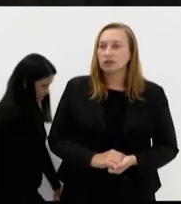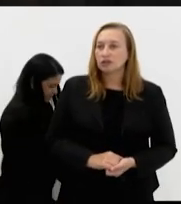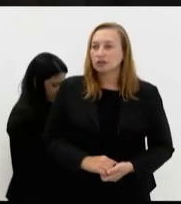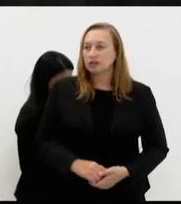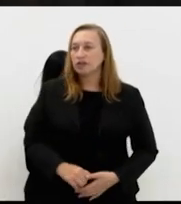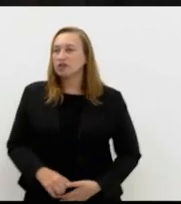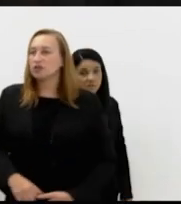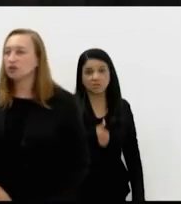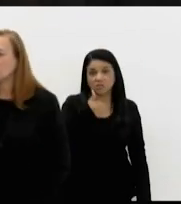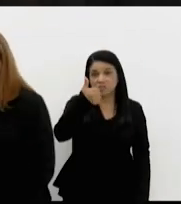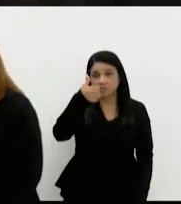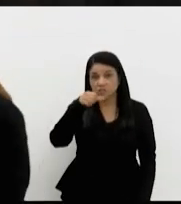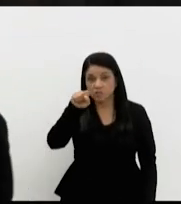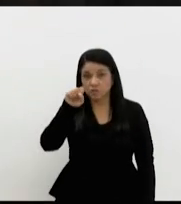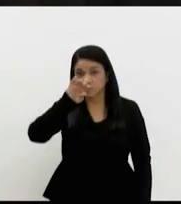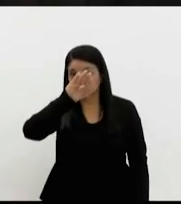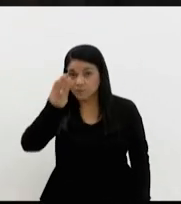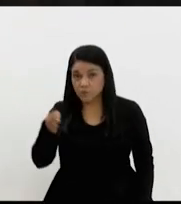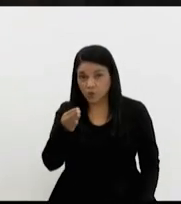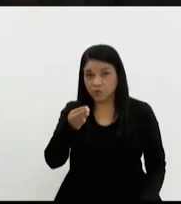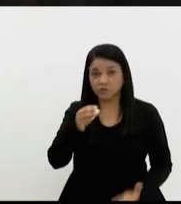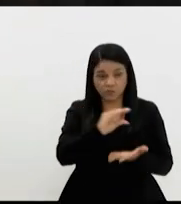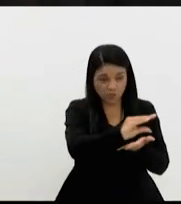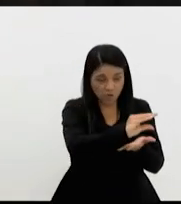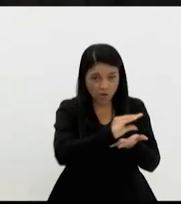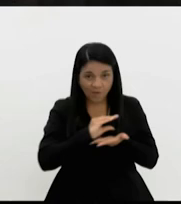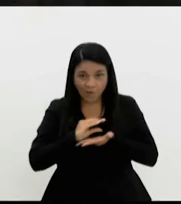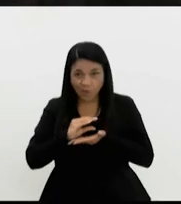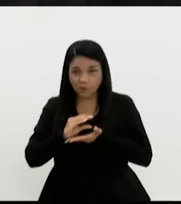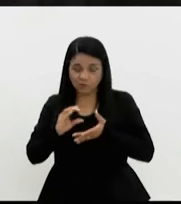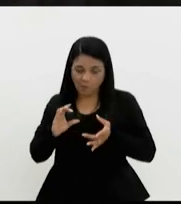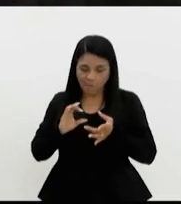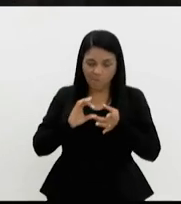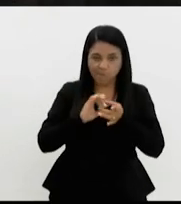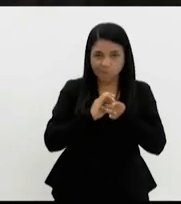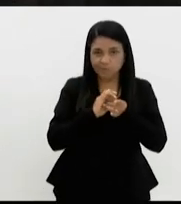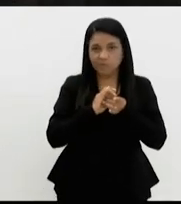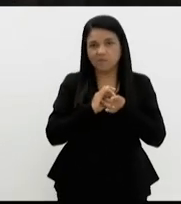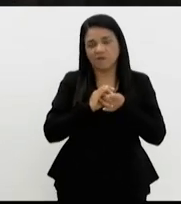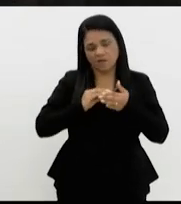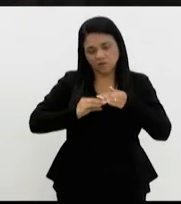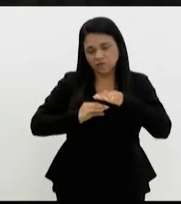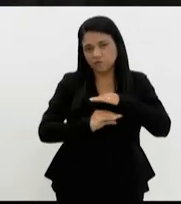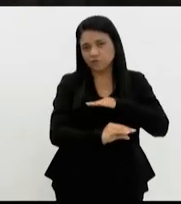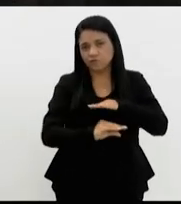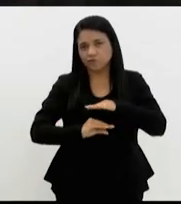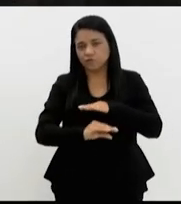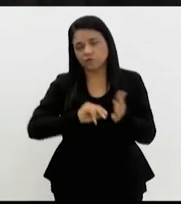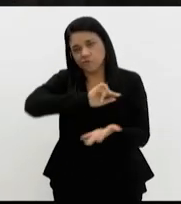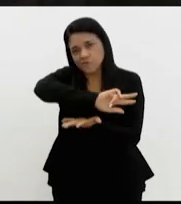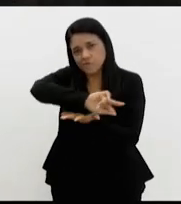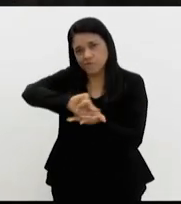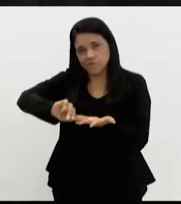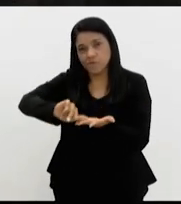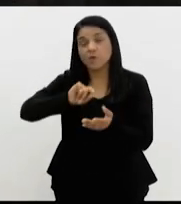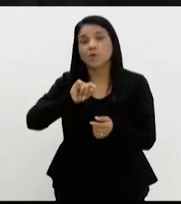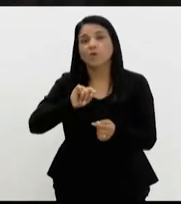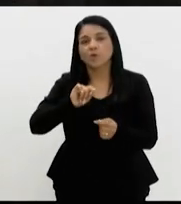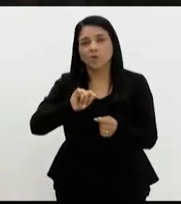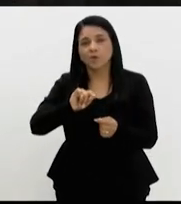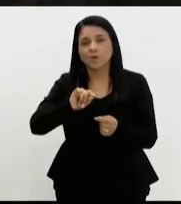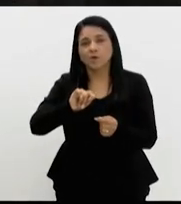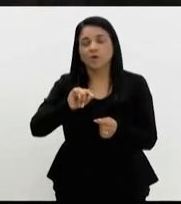de recursos vinculados aos mais diversos fundos, com preponderância